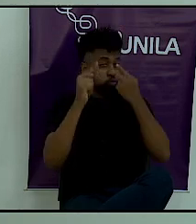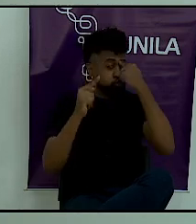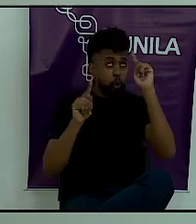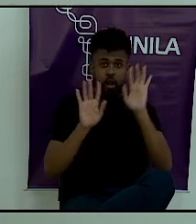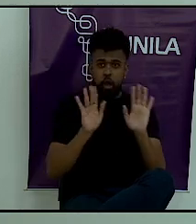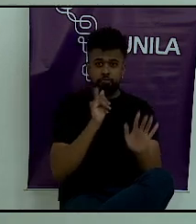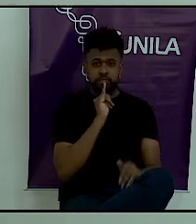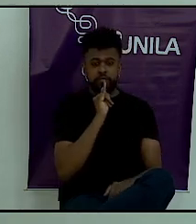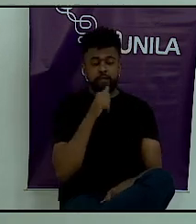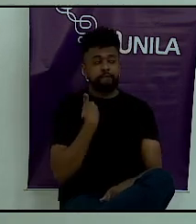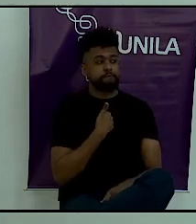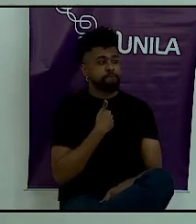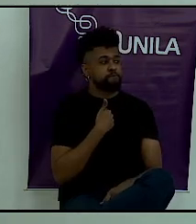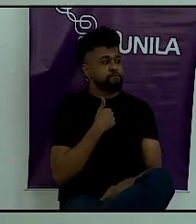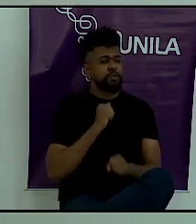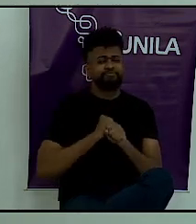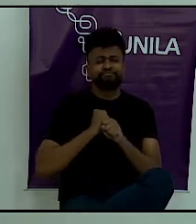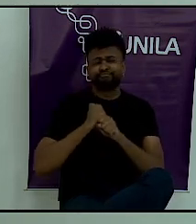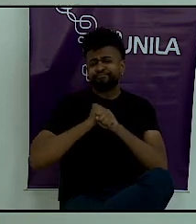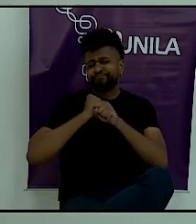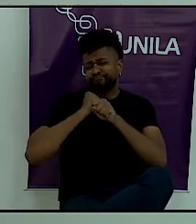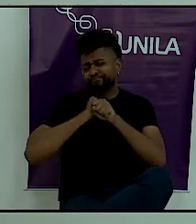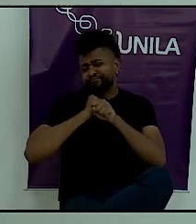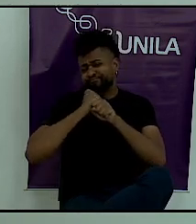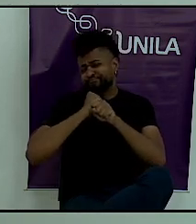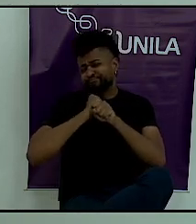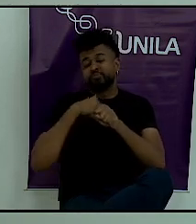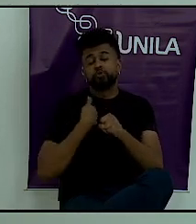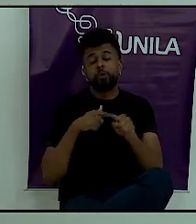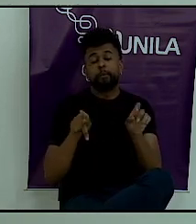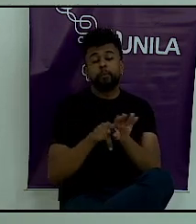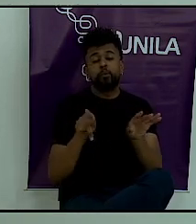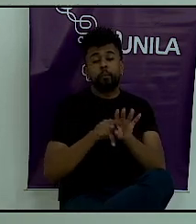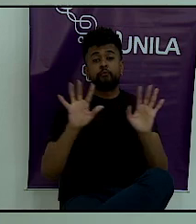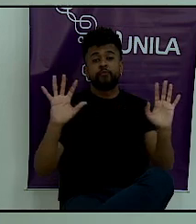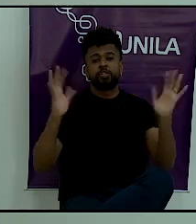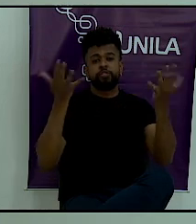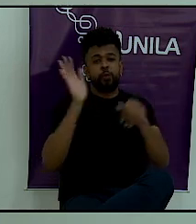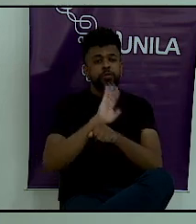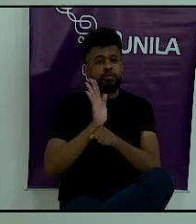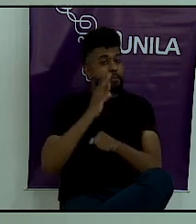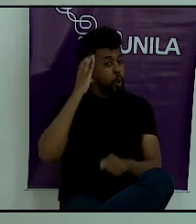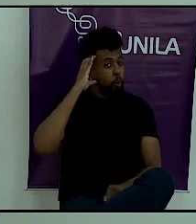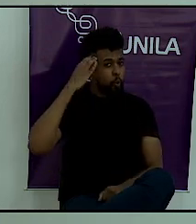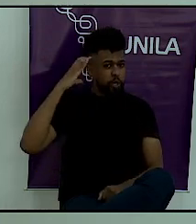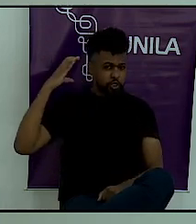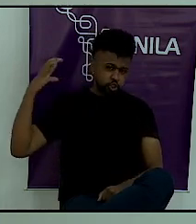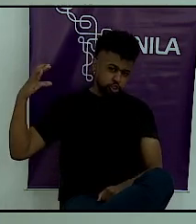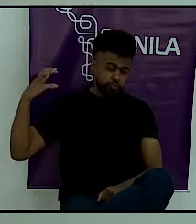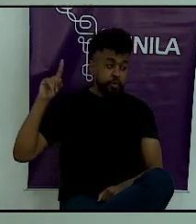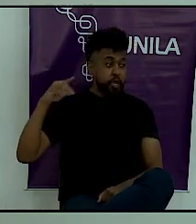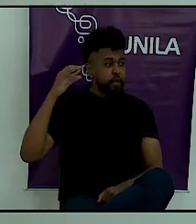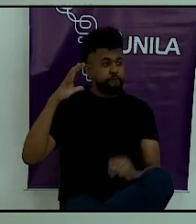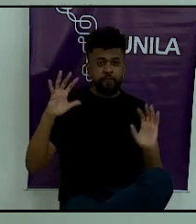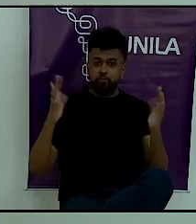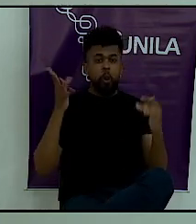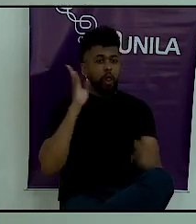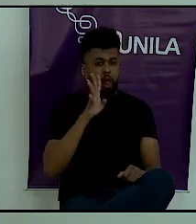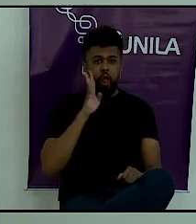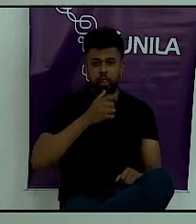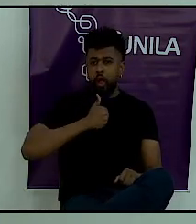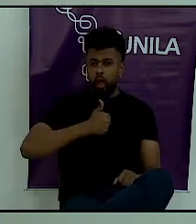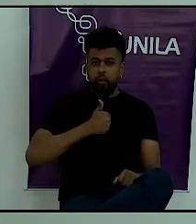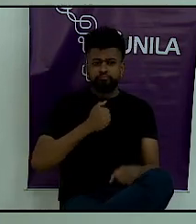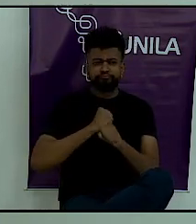né? E a gente, durante anos, a gente é parceiro do Festival Olhar de Cinema em Curitiba, que é um festival super bacana,